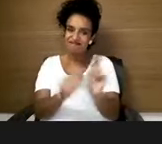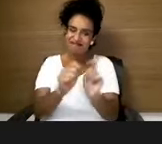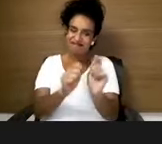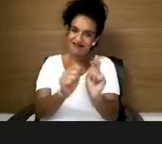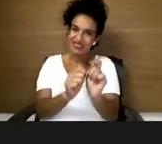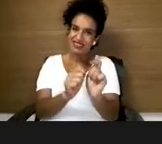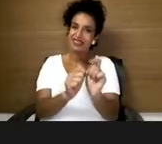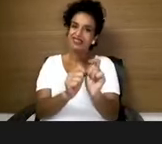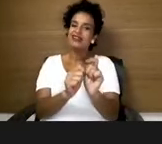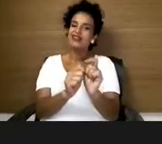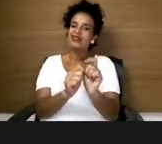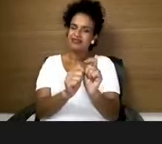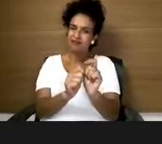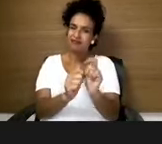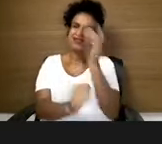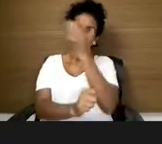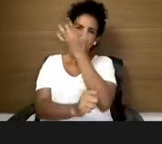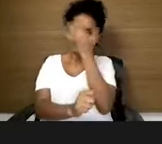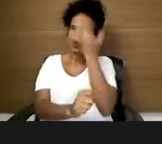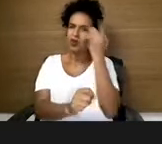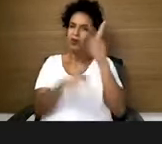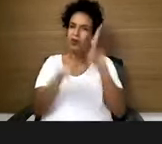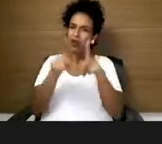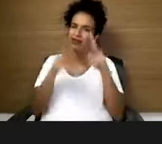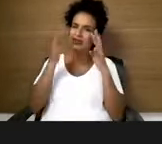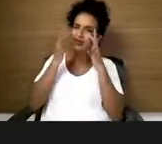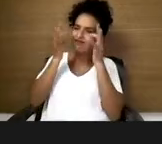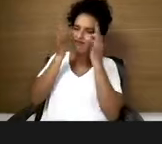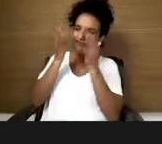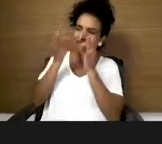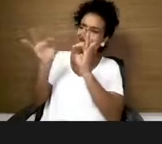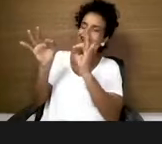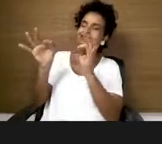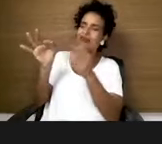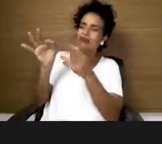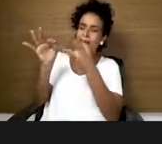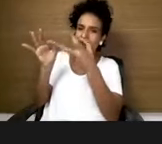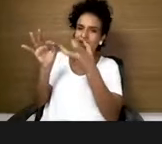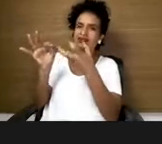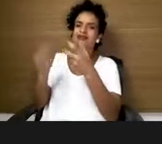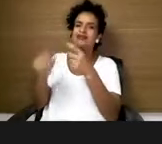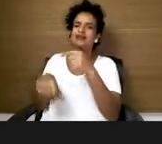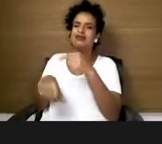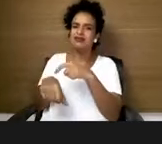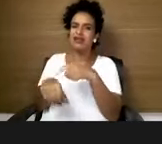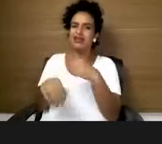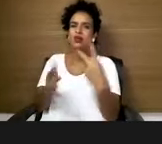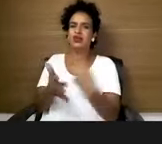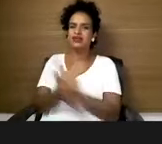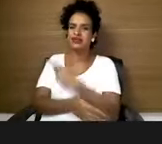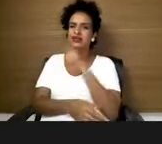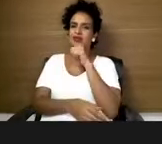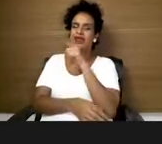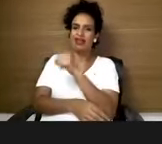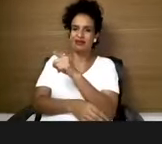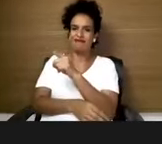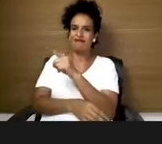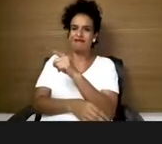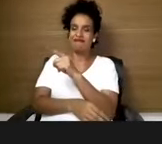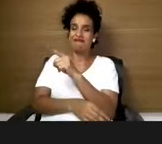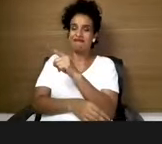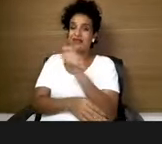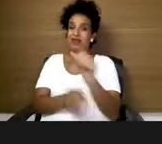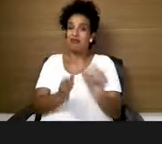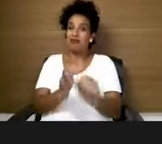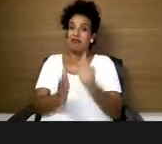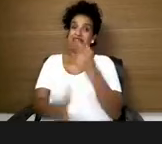evidente para toda a população brasileira, que fez desde... Primeiro que ele já dizia o que ia fazer,